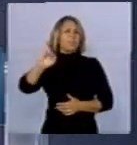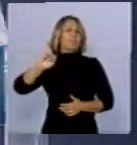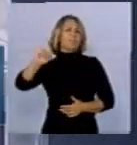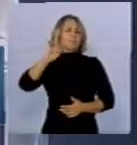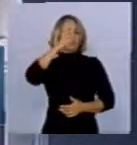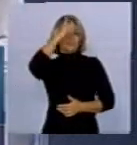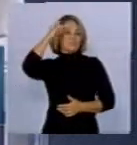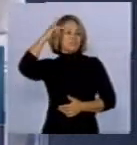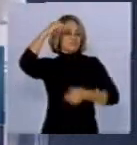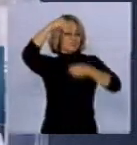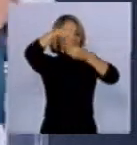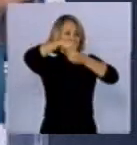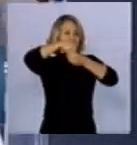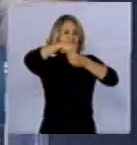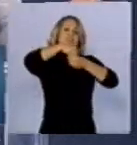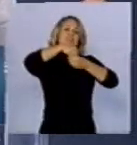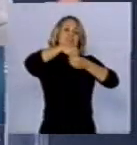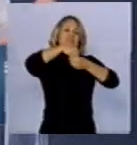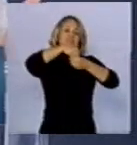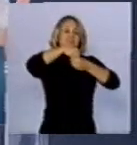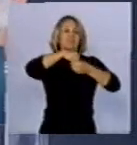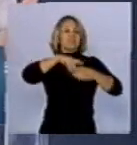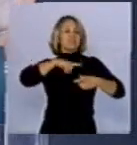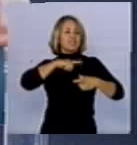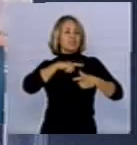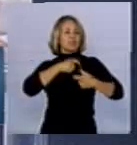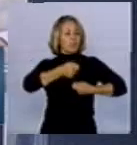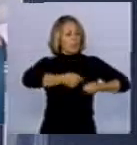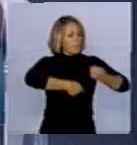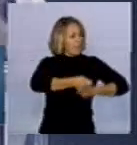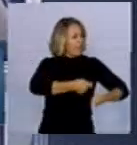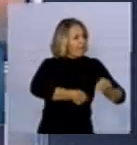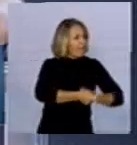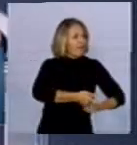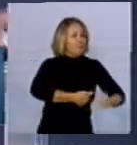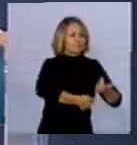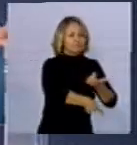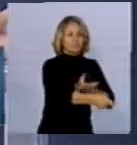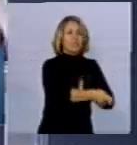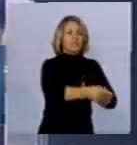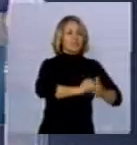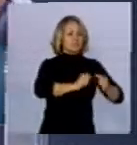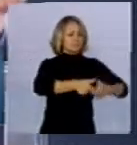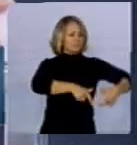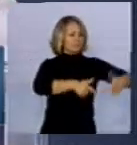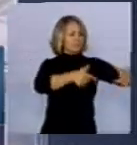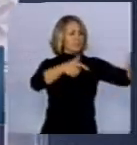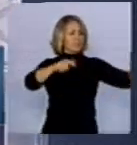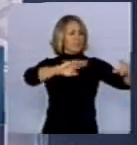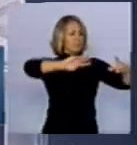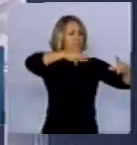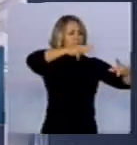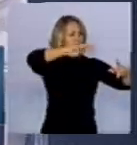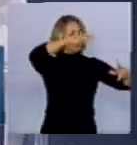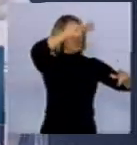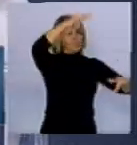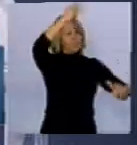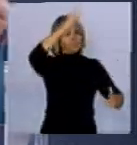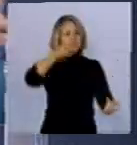né com um mercado consumidor que duplicou o triplicou